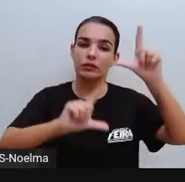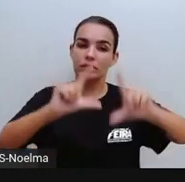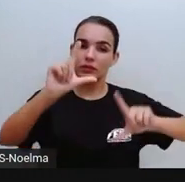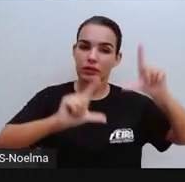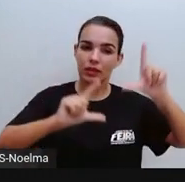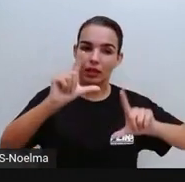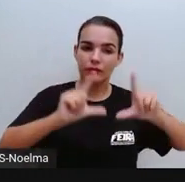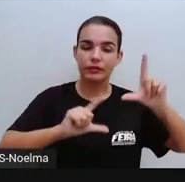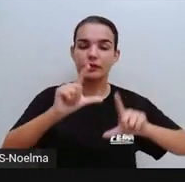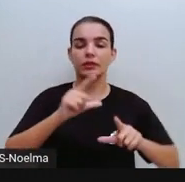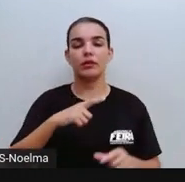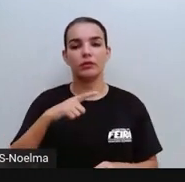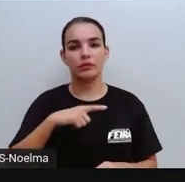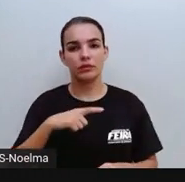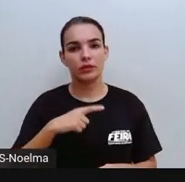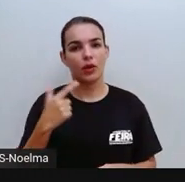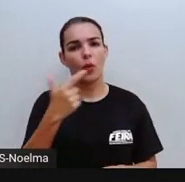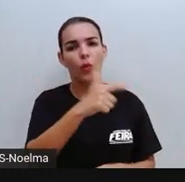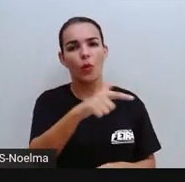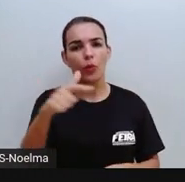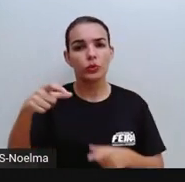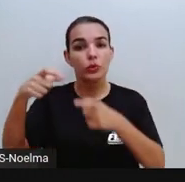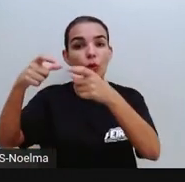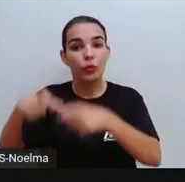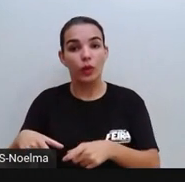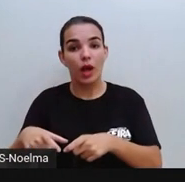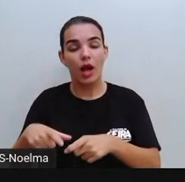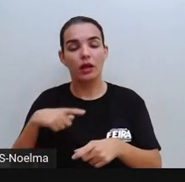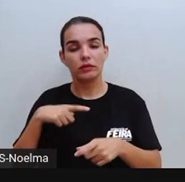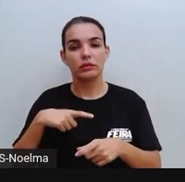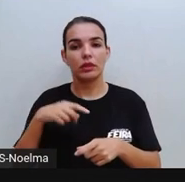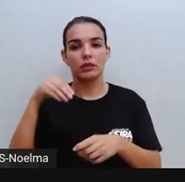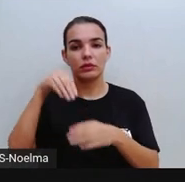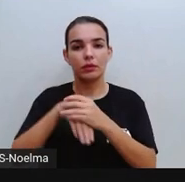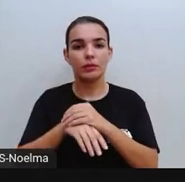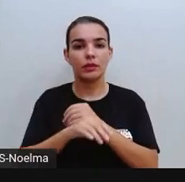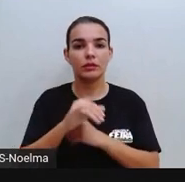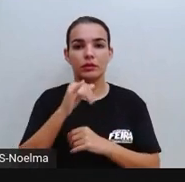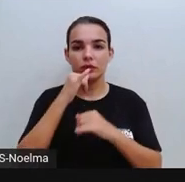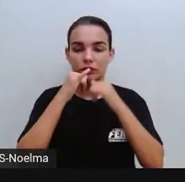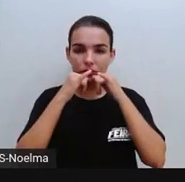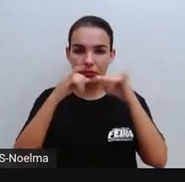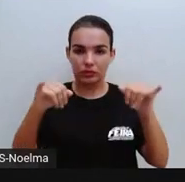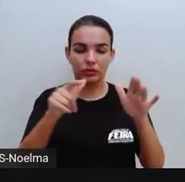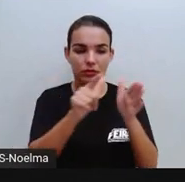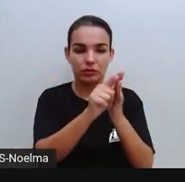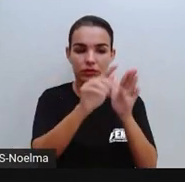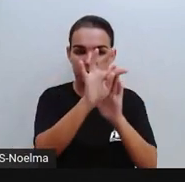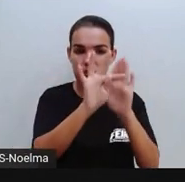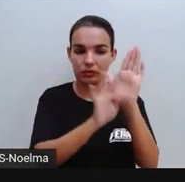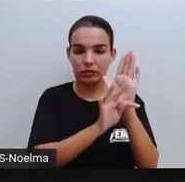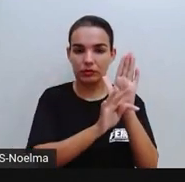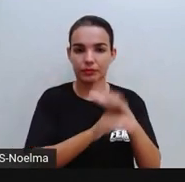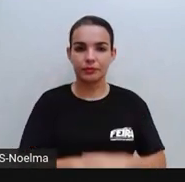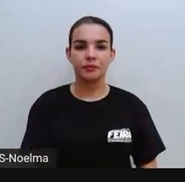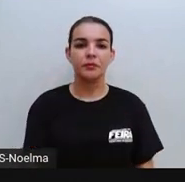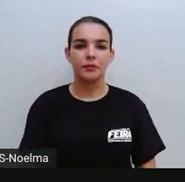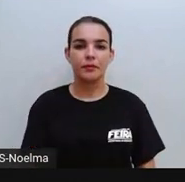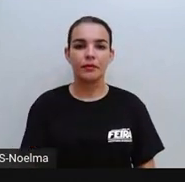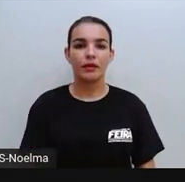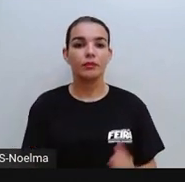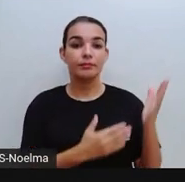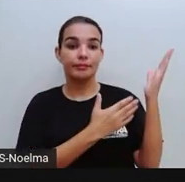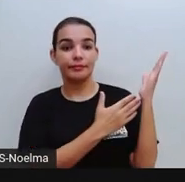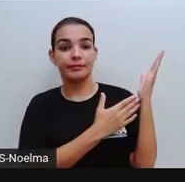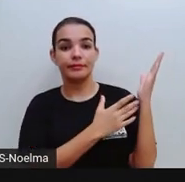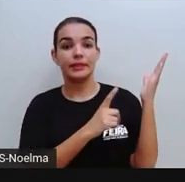na televisão então existem outros suportes aí além do Jordão é bom E aí agora Olha aqui a gente